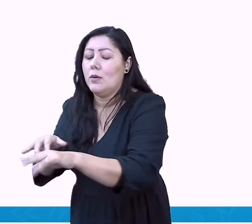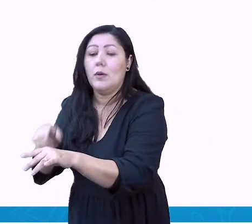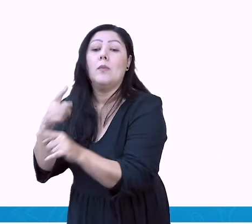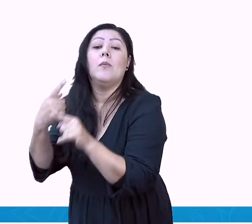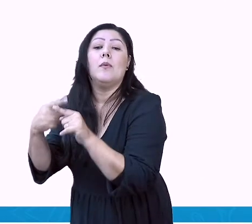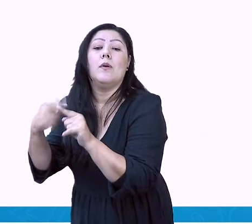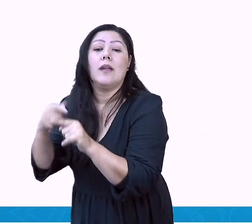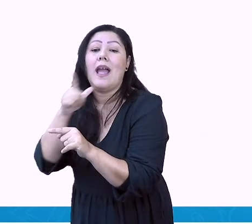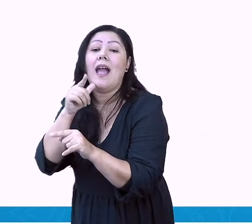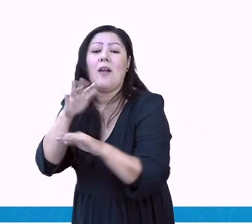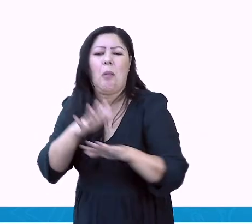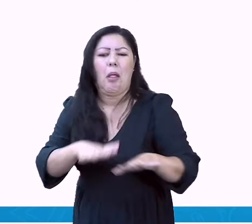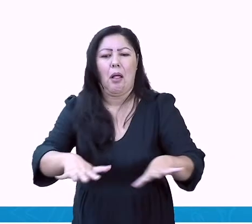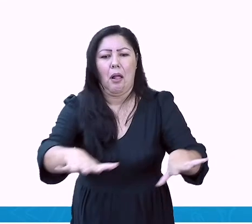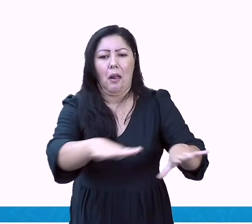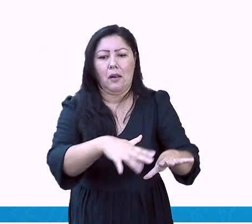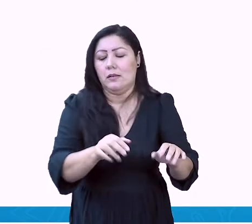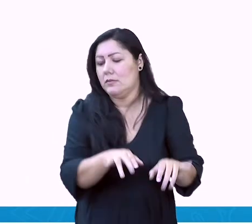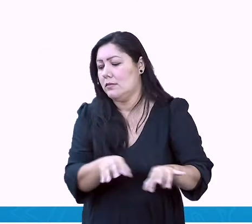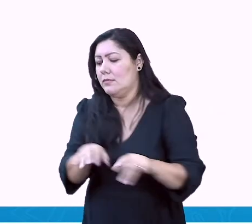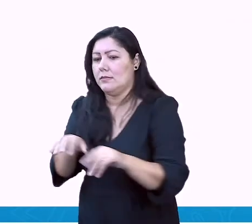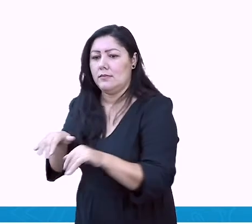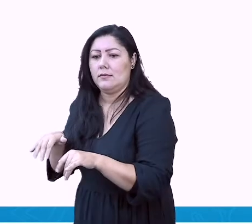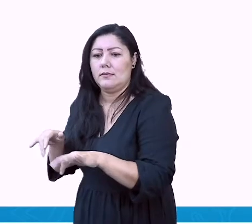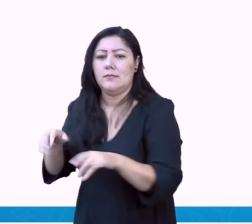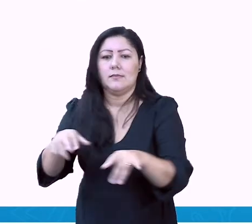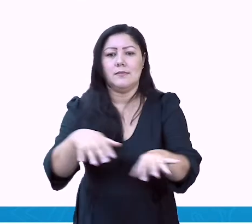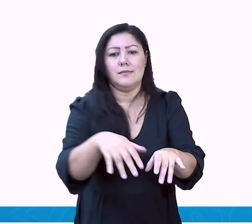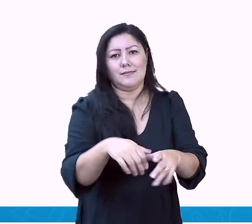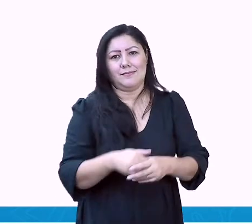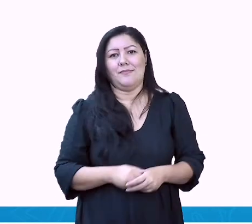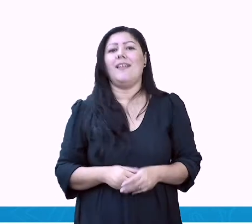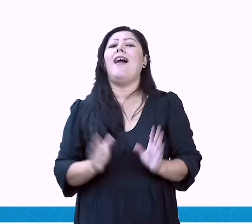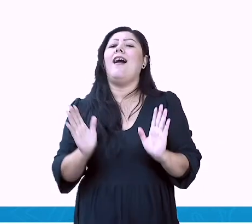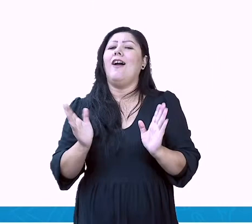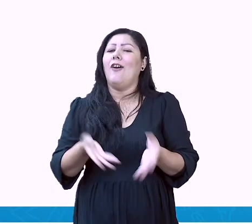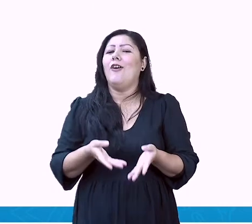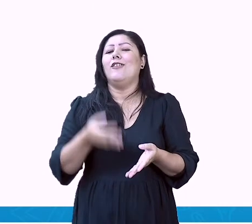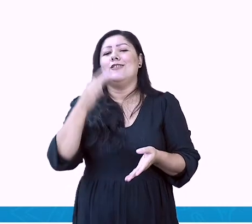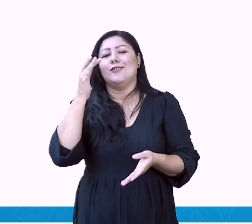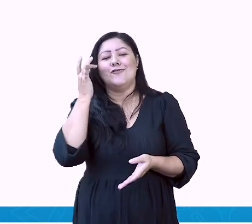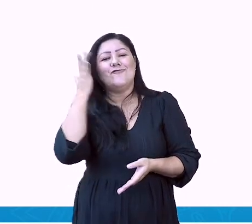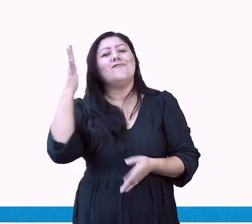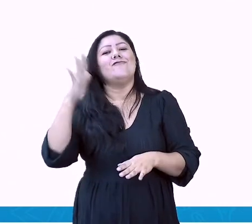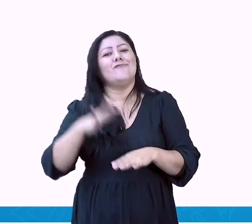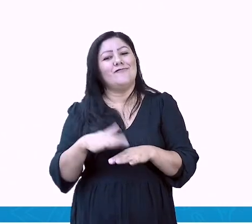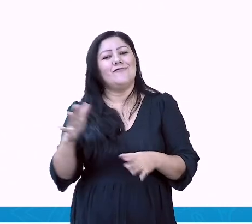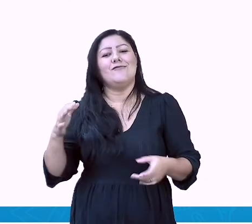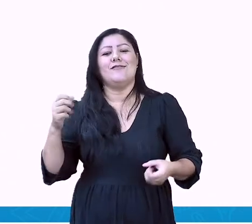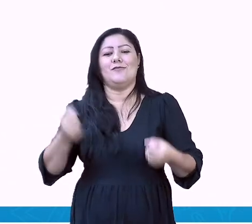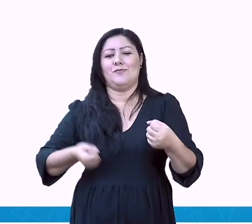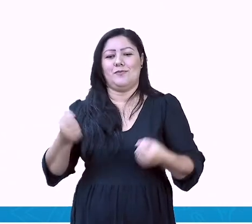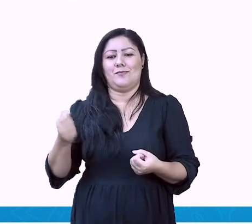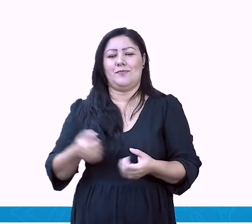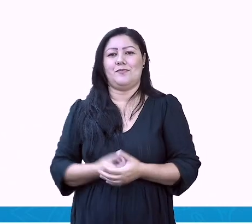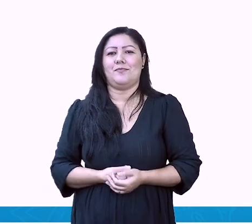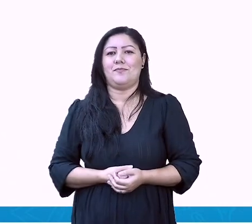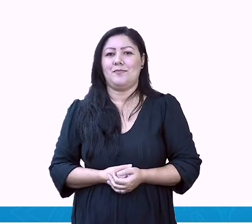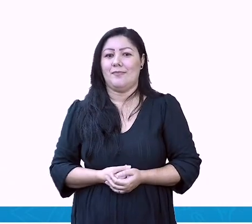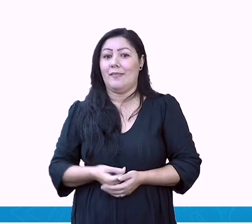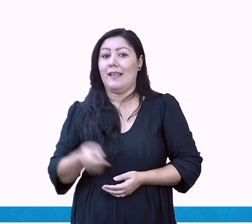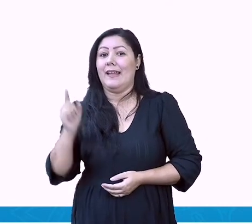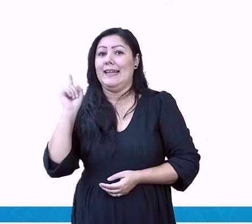inundado. Hoje já não é mais dessa maneira. Existem os carros, né? Mas também